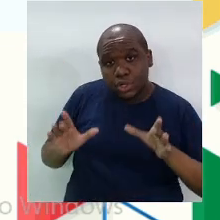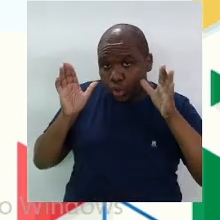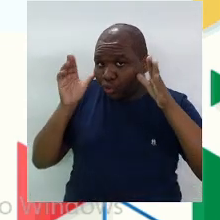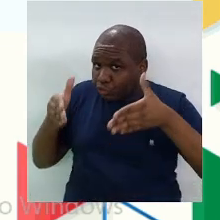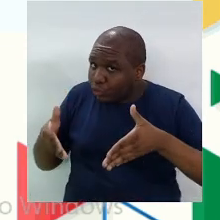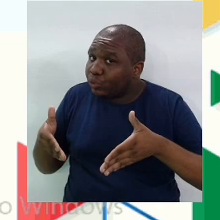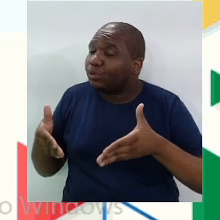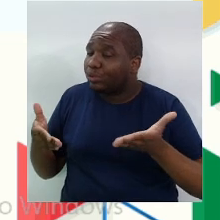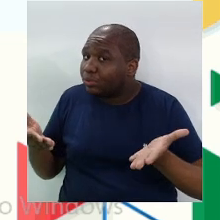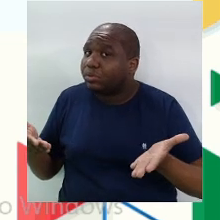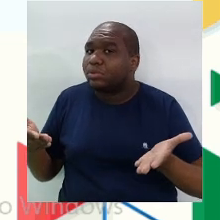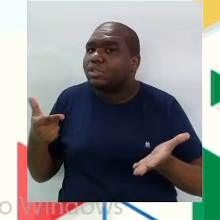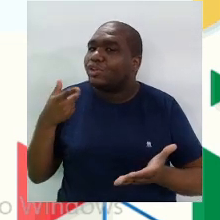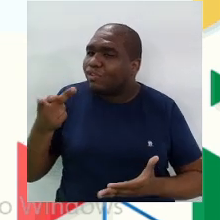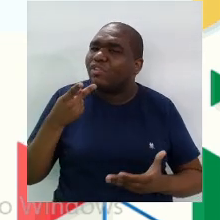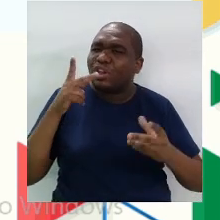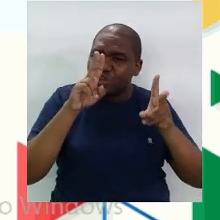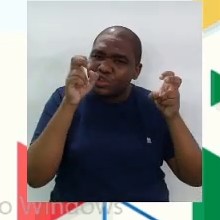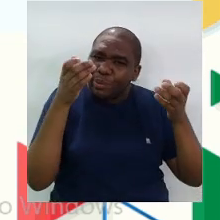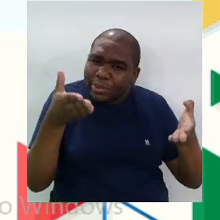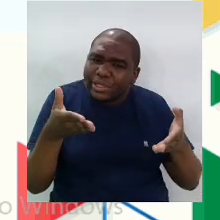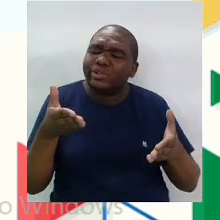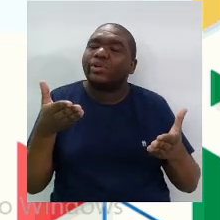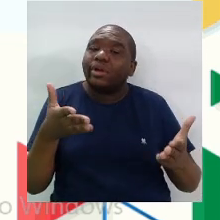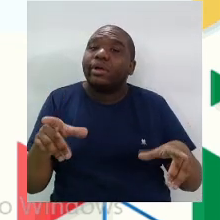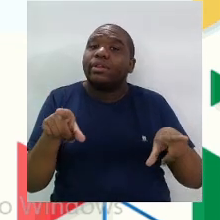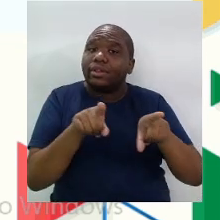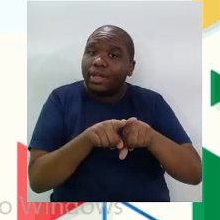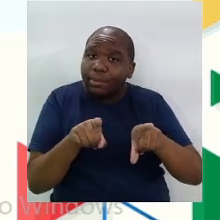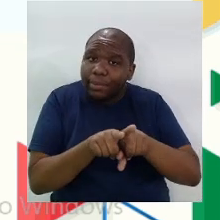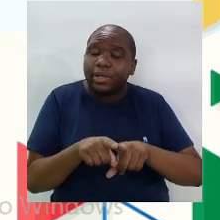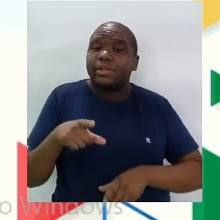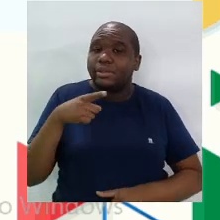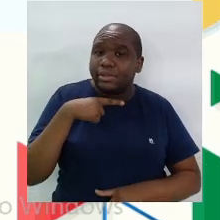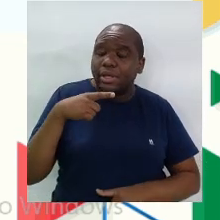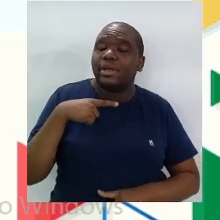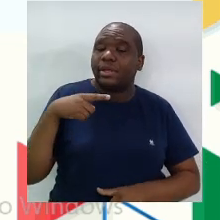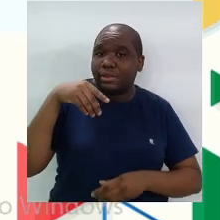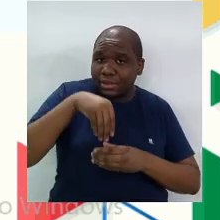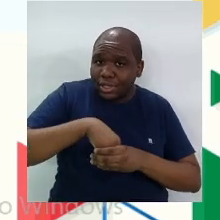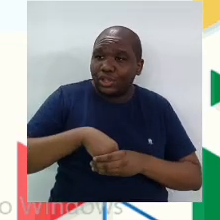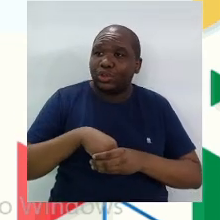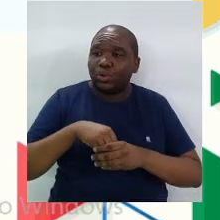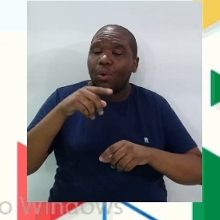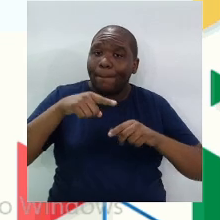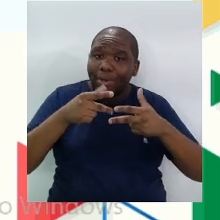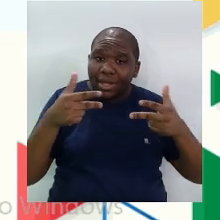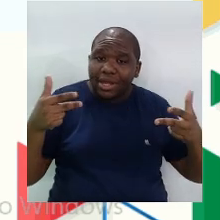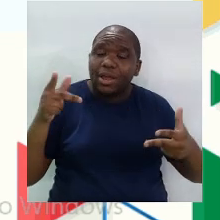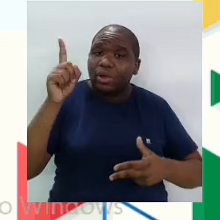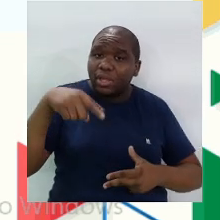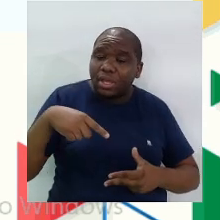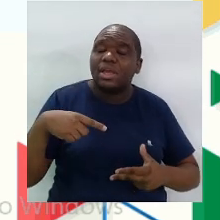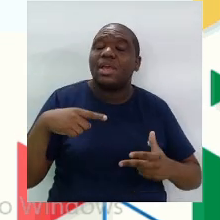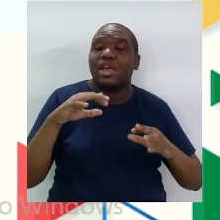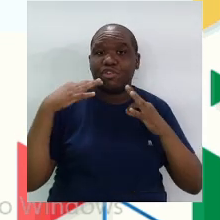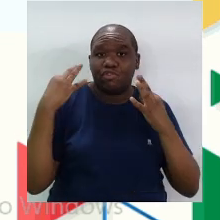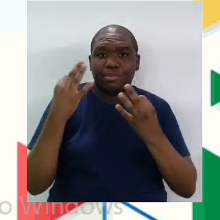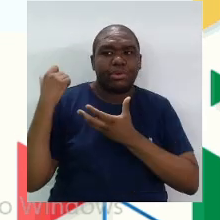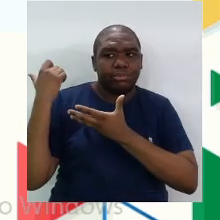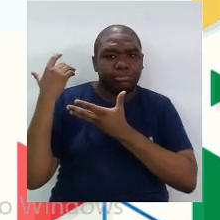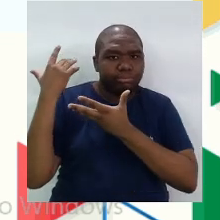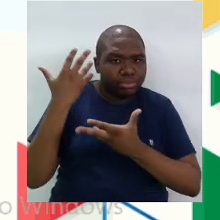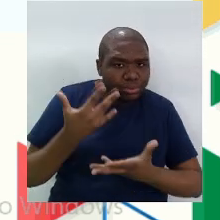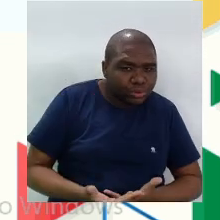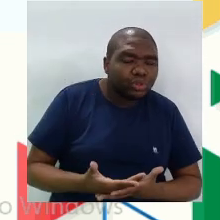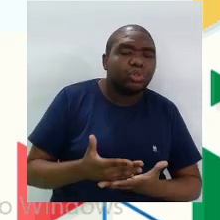especializadas. Quando eu falo das células, elas também contêm um material que é hereditário do